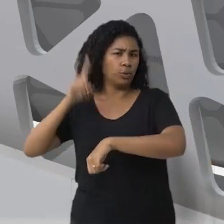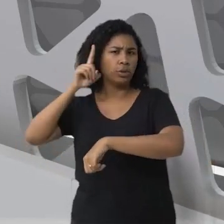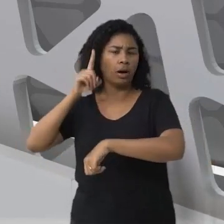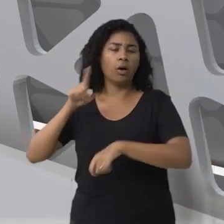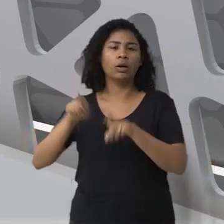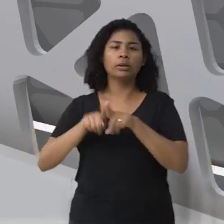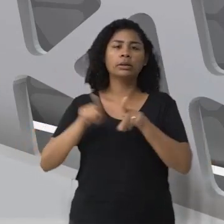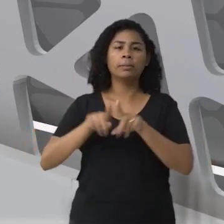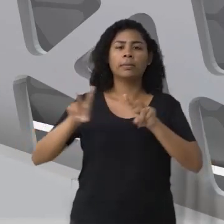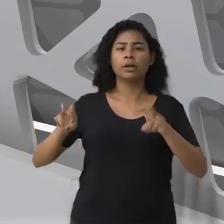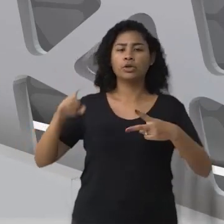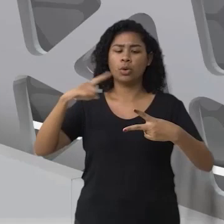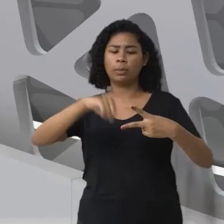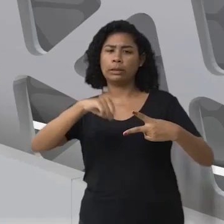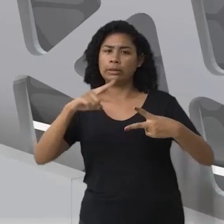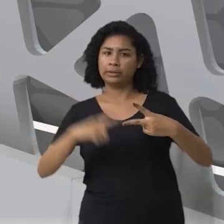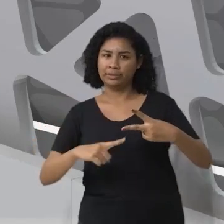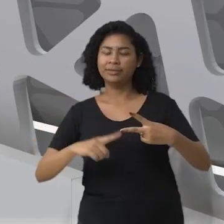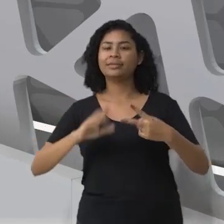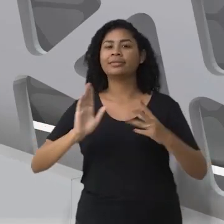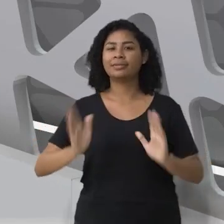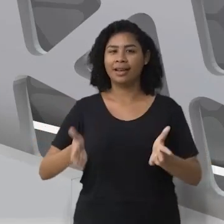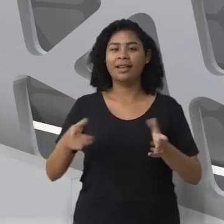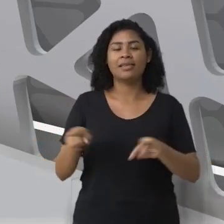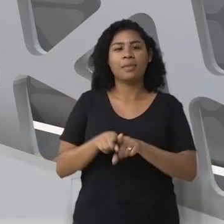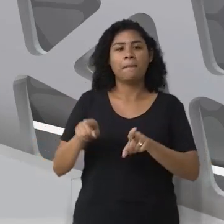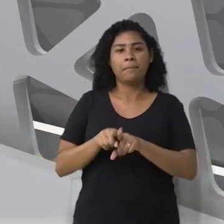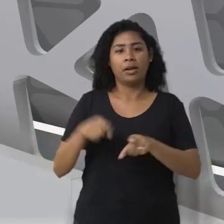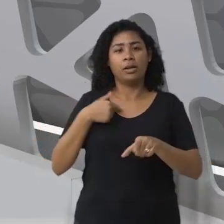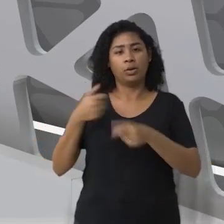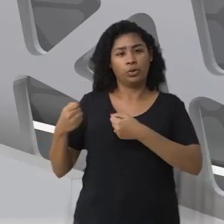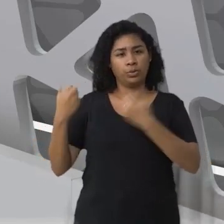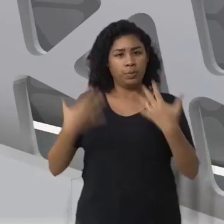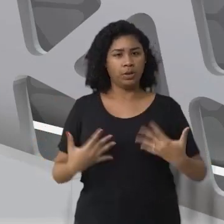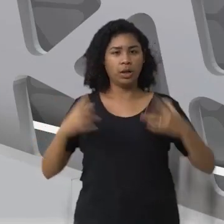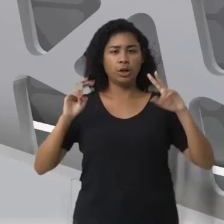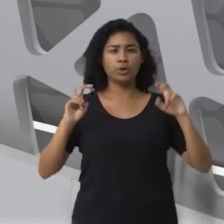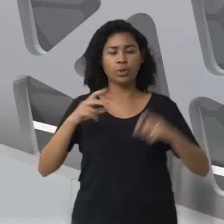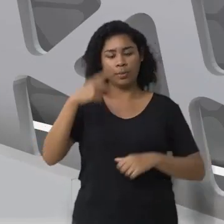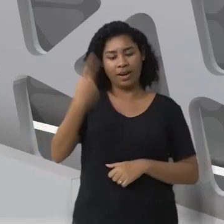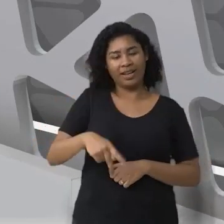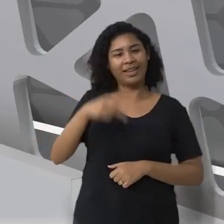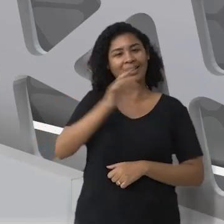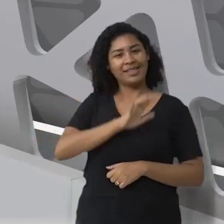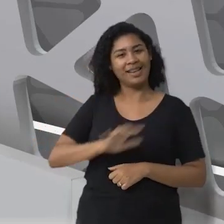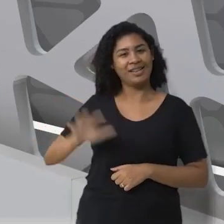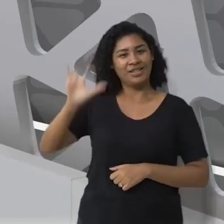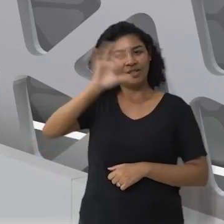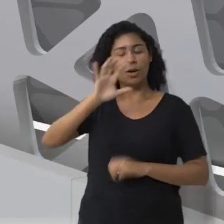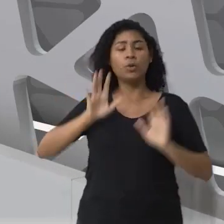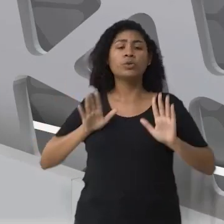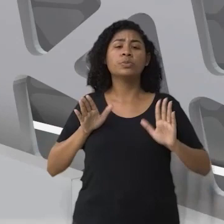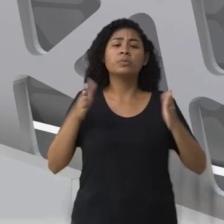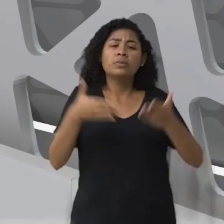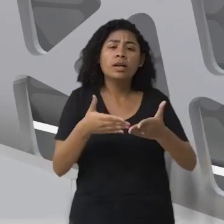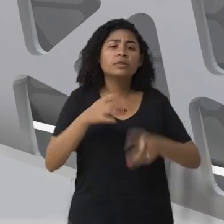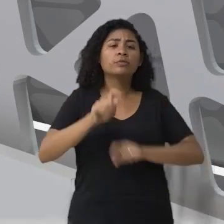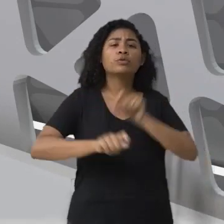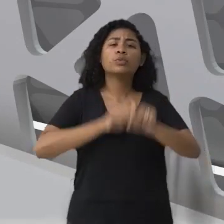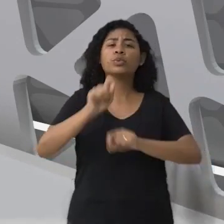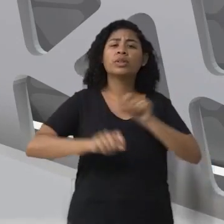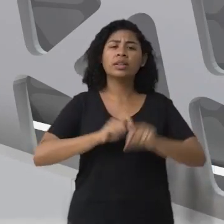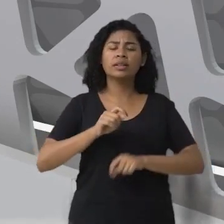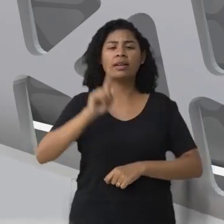El Niño e da Laninha, também estudamos sobre aqui a nossa região, né, especificamente também aqui no